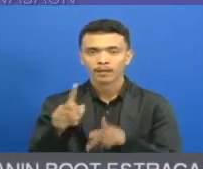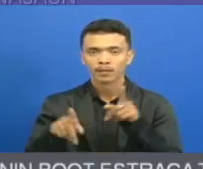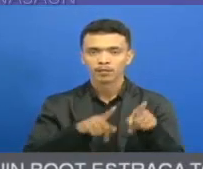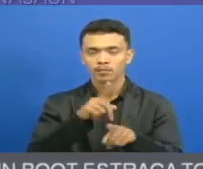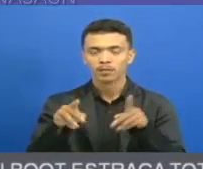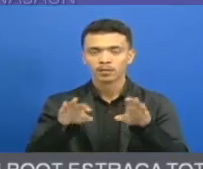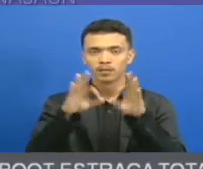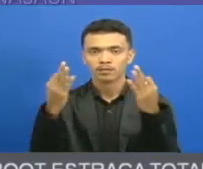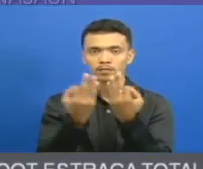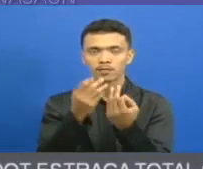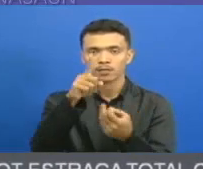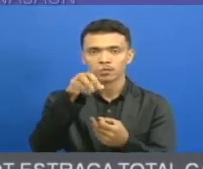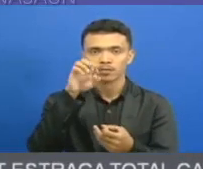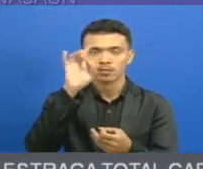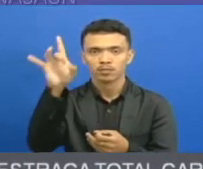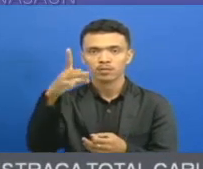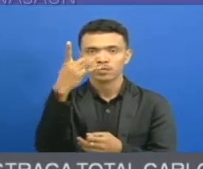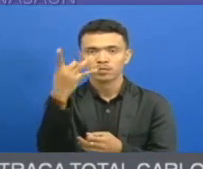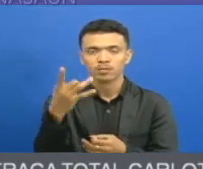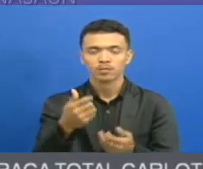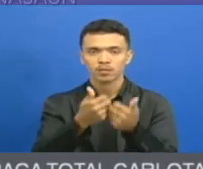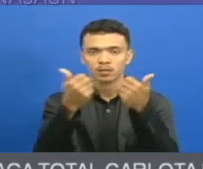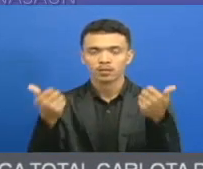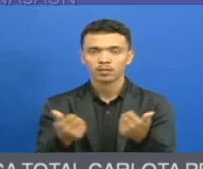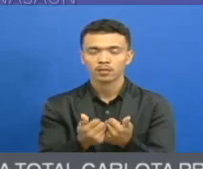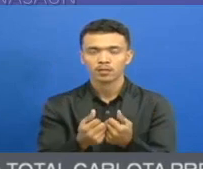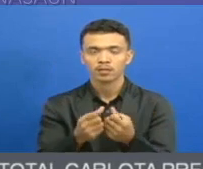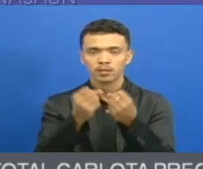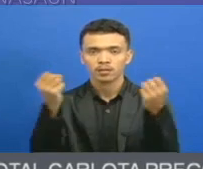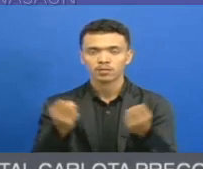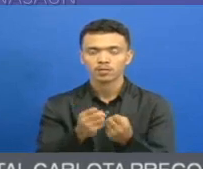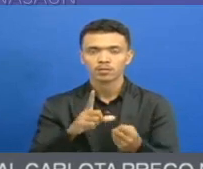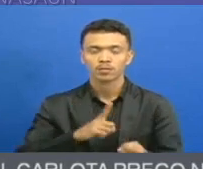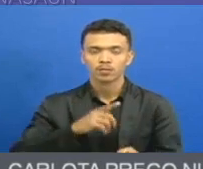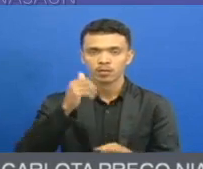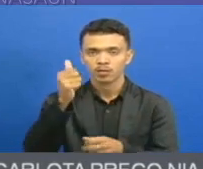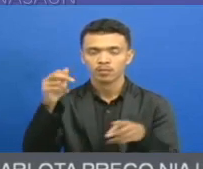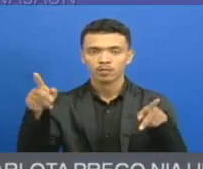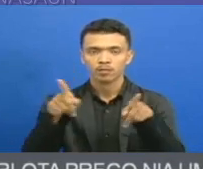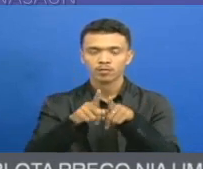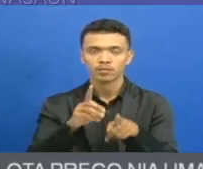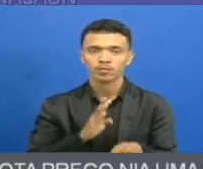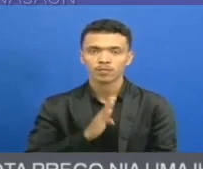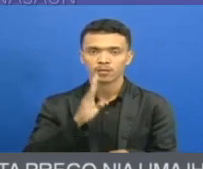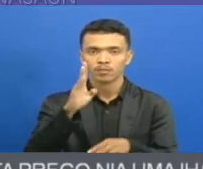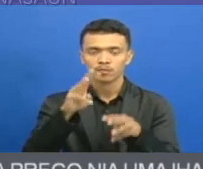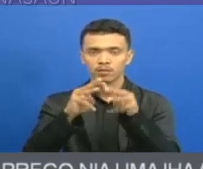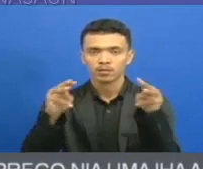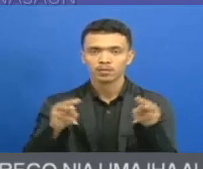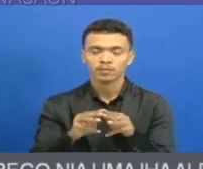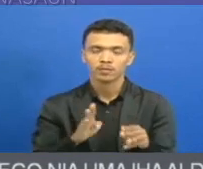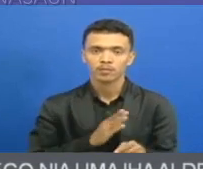Comunidade Humacain Atucida Sanolo Rasingualu e a aldeia Fato Rui, Suculeu Lima, posto administrativo Balibó, município